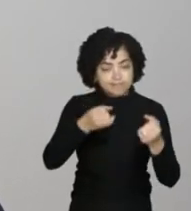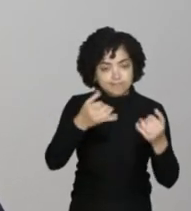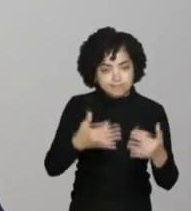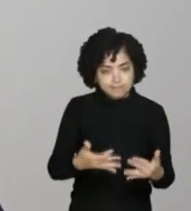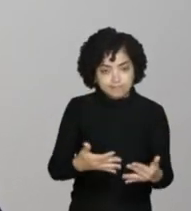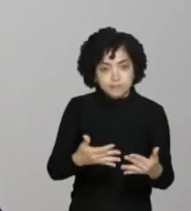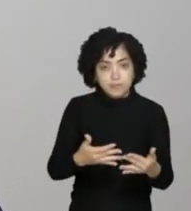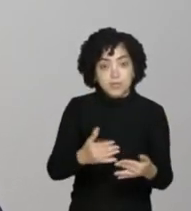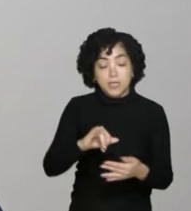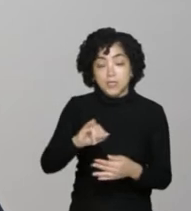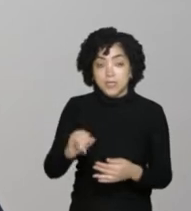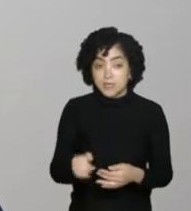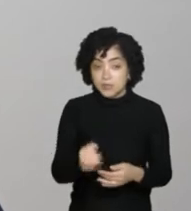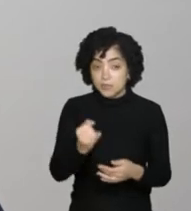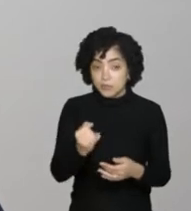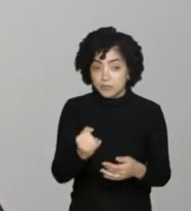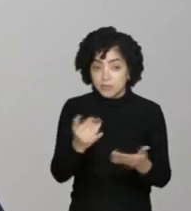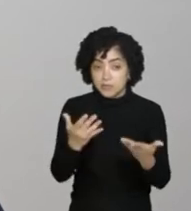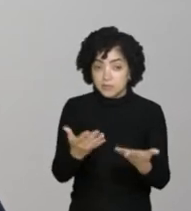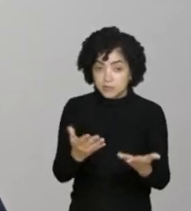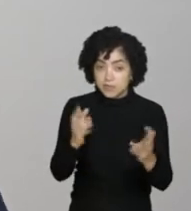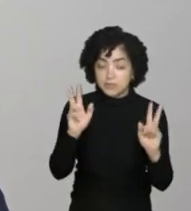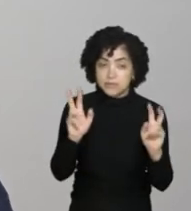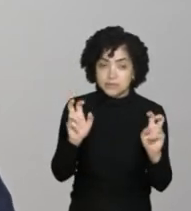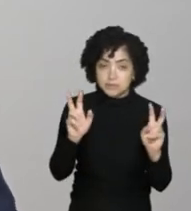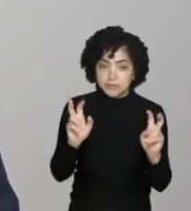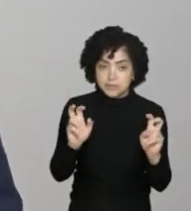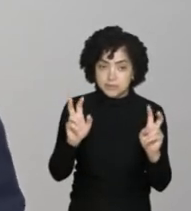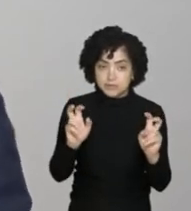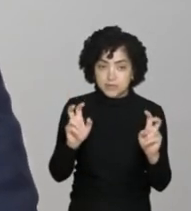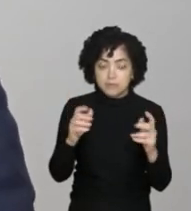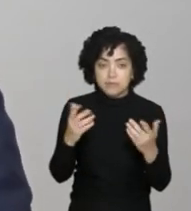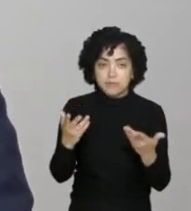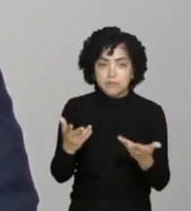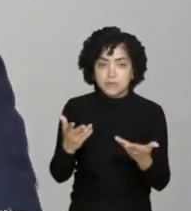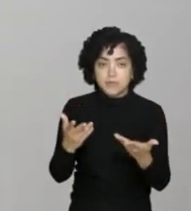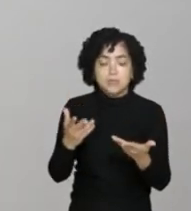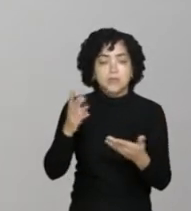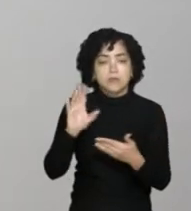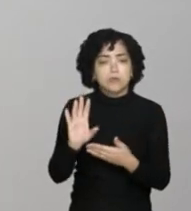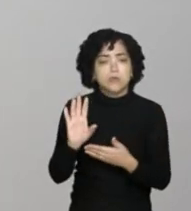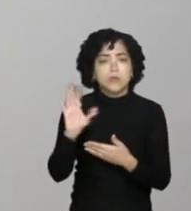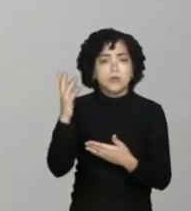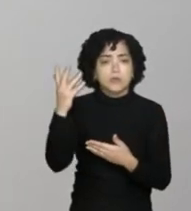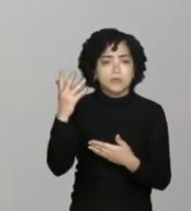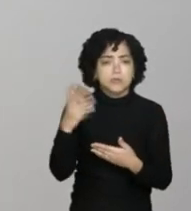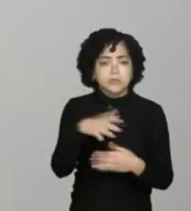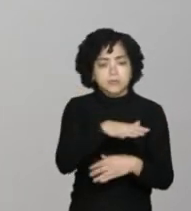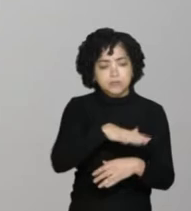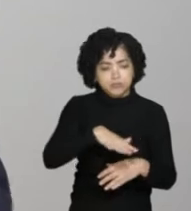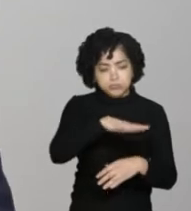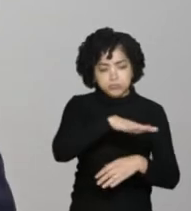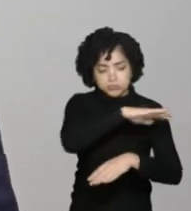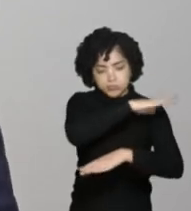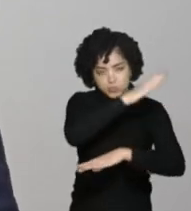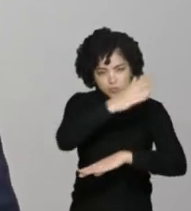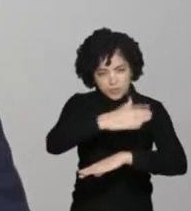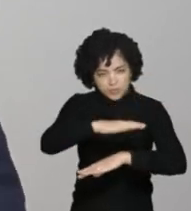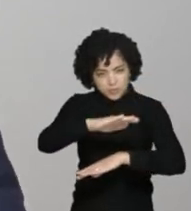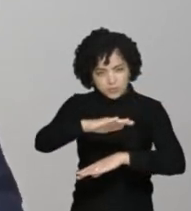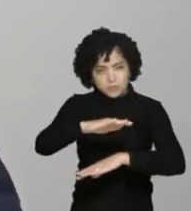manifestação, senhor deputado, para relatar um fato da nossa região do Planalto Norte, que